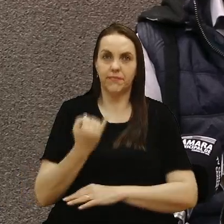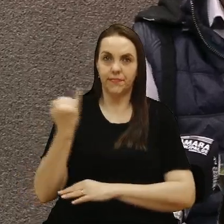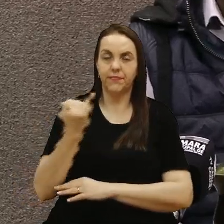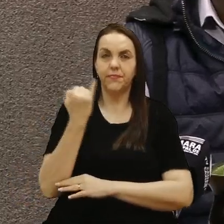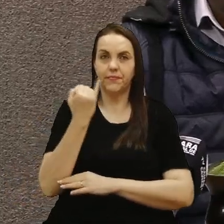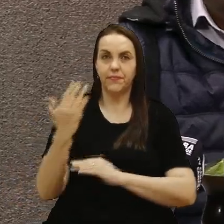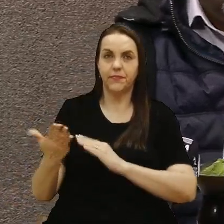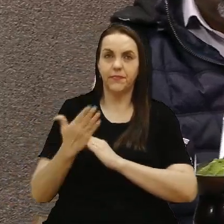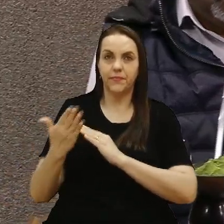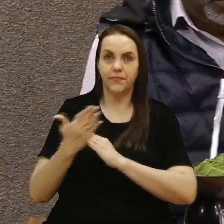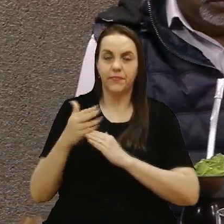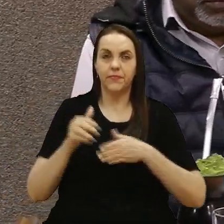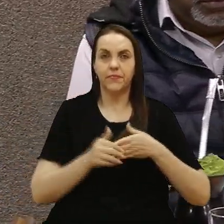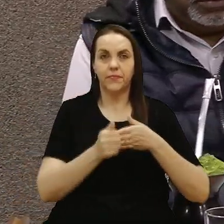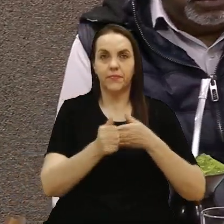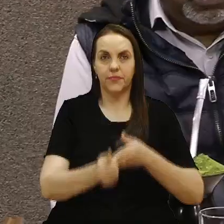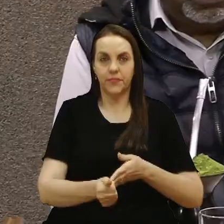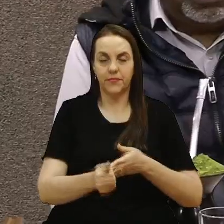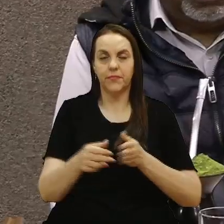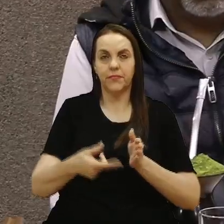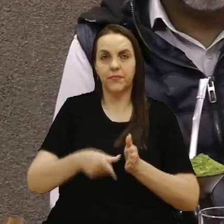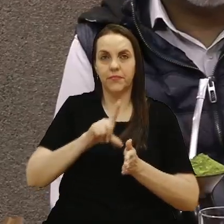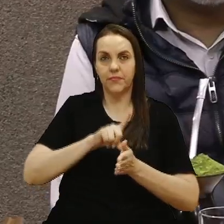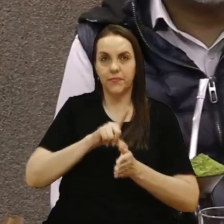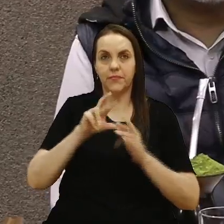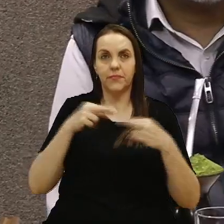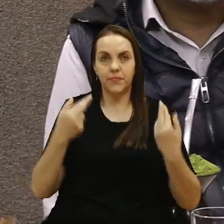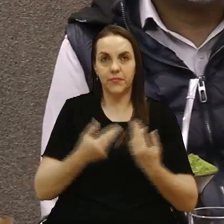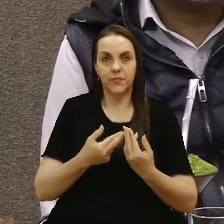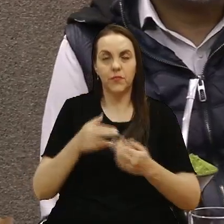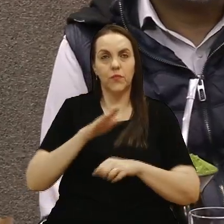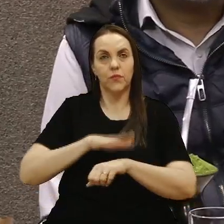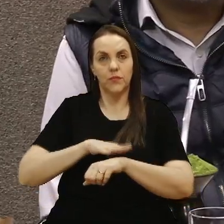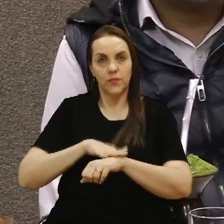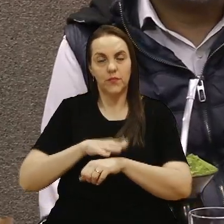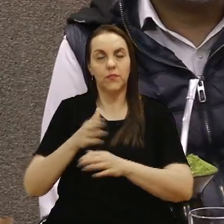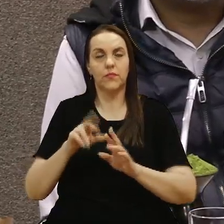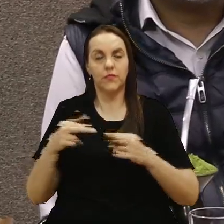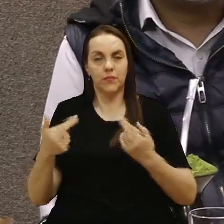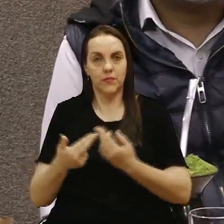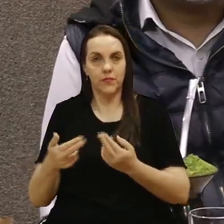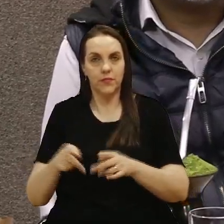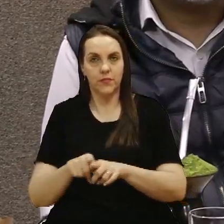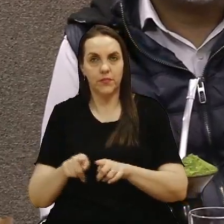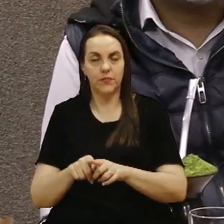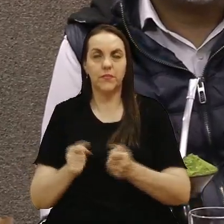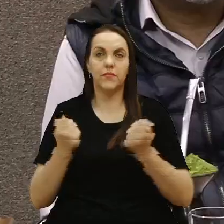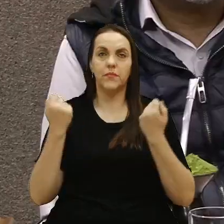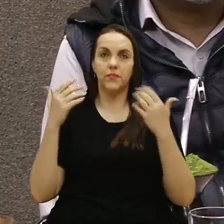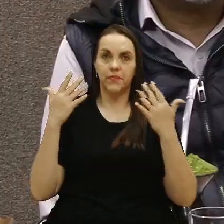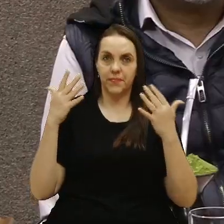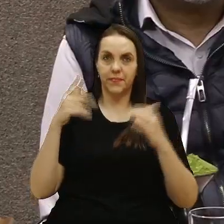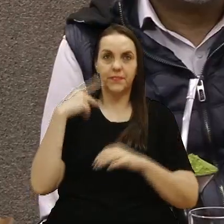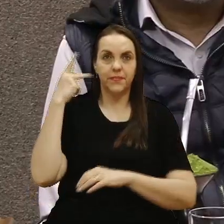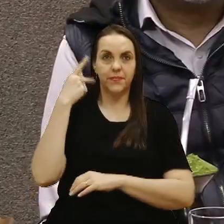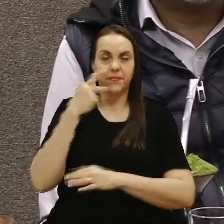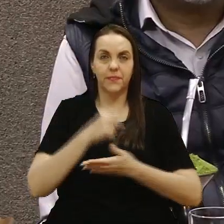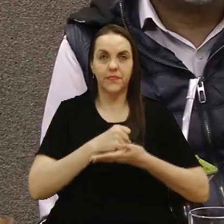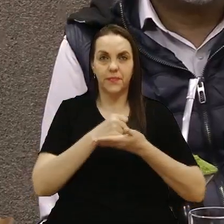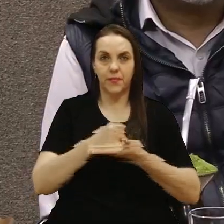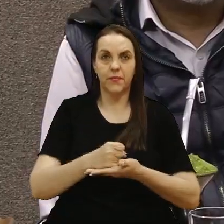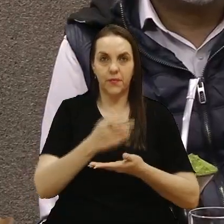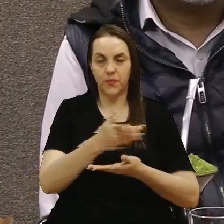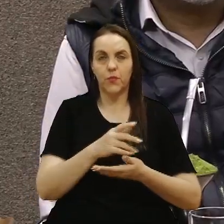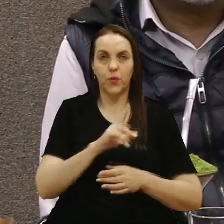na orientação, seja antes de começar a sessão ou durante a sessão. Parabenizar aos vereadores da base pela articulação,